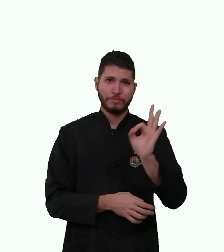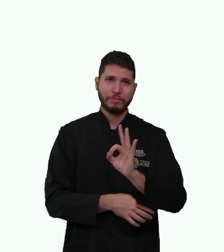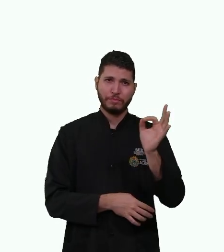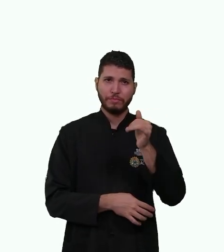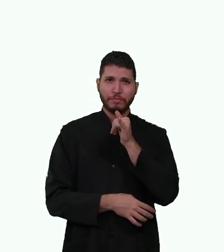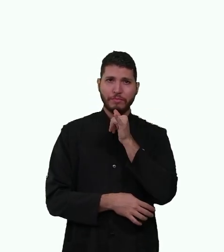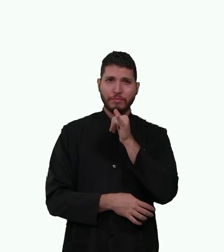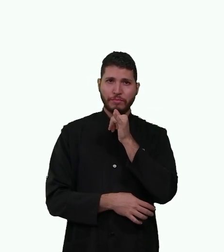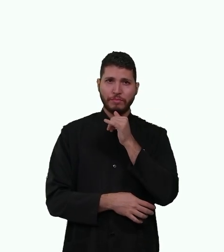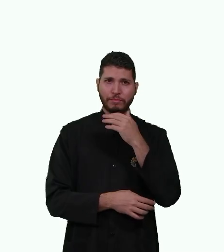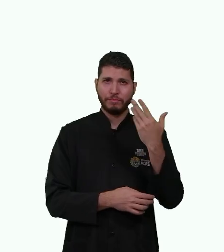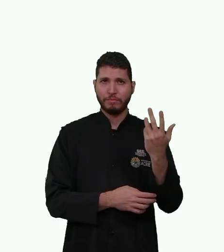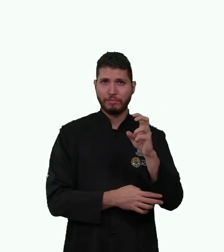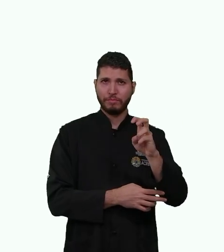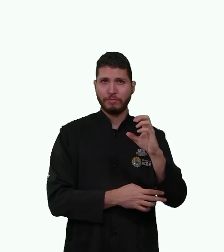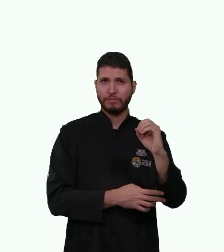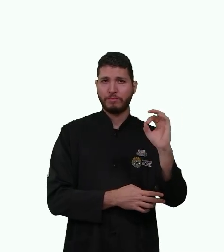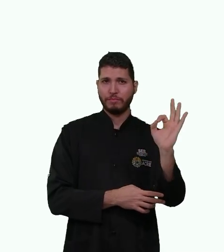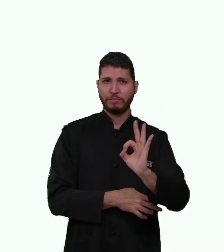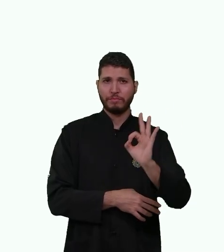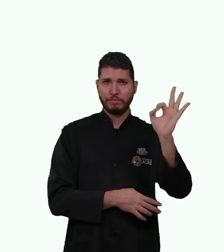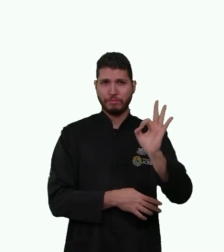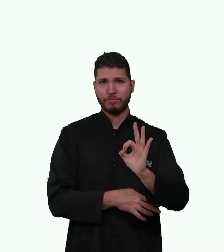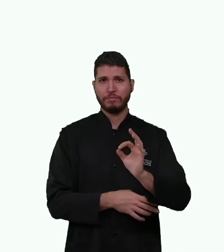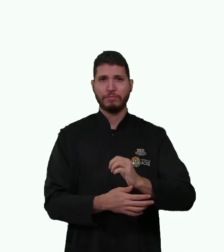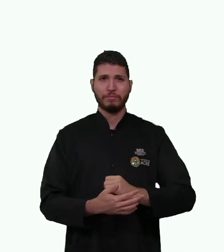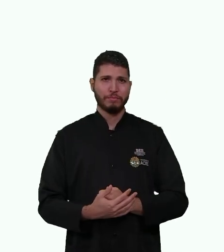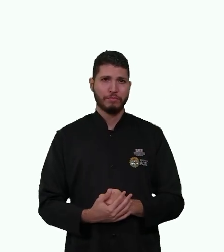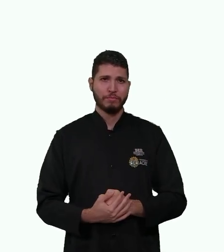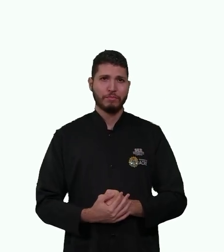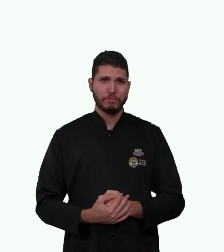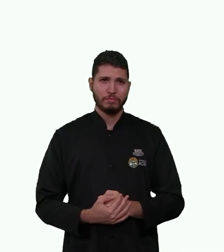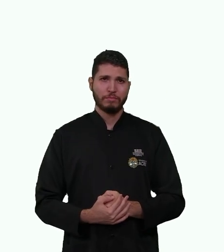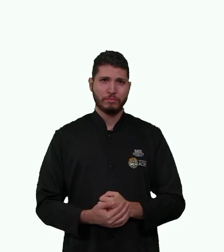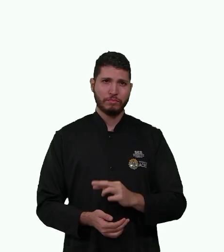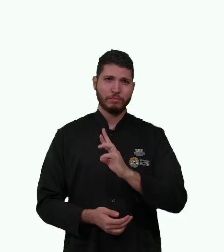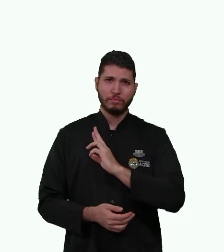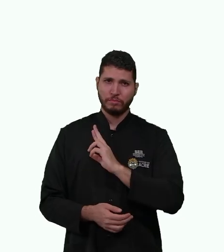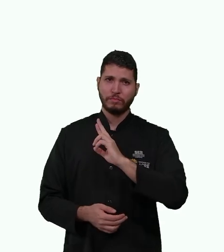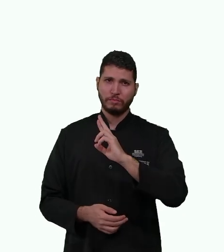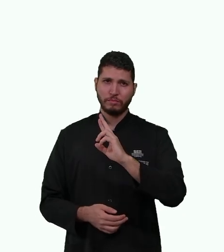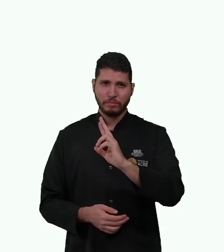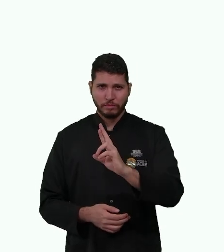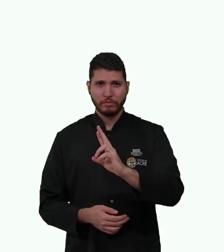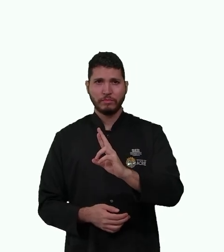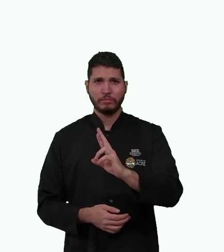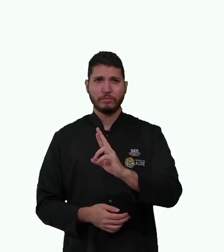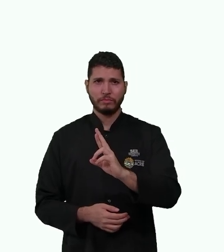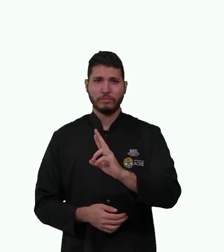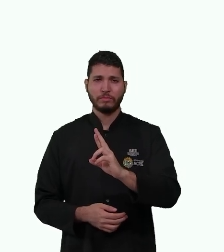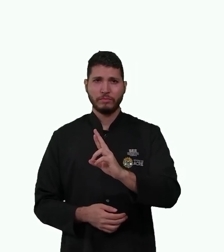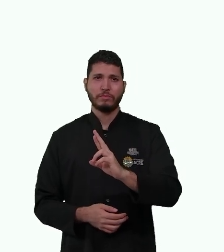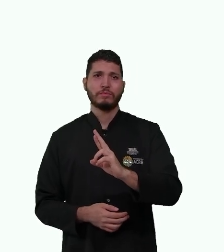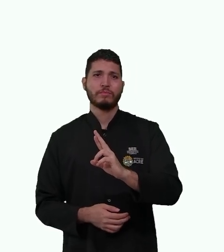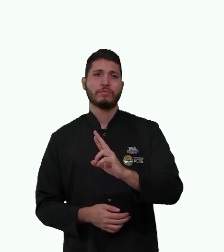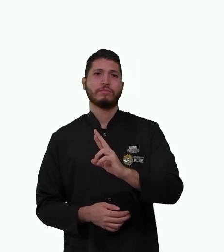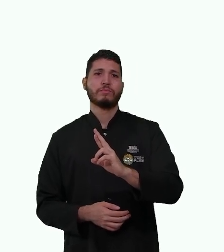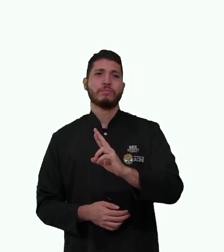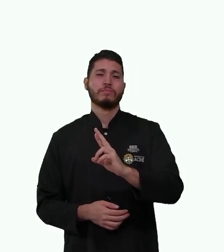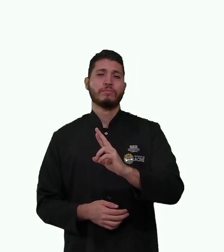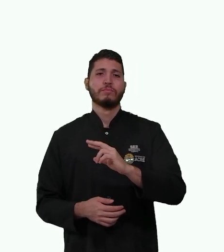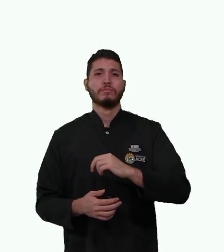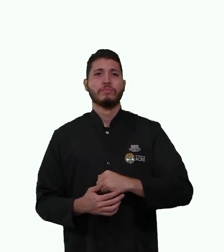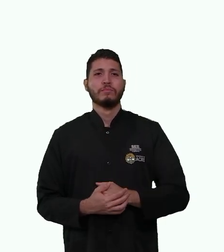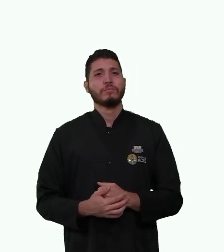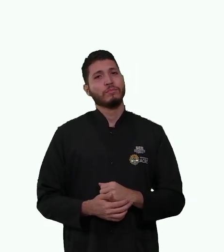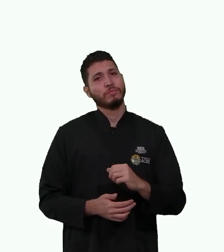aqui, o primeiro, 50%. Então, 50% ele pode ser representado em percentual, que é com esse símbolo. Ele pode